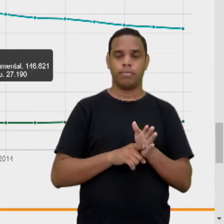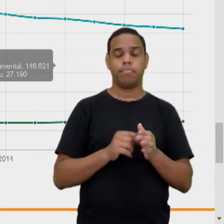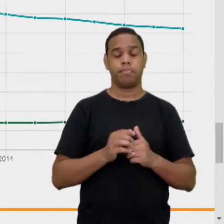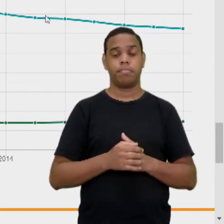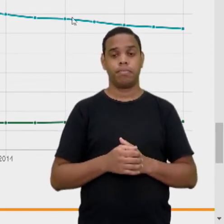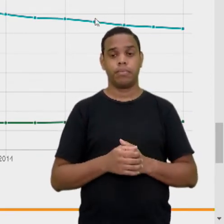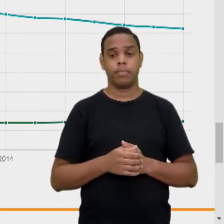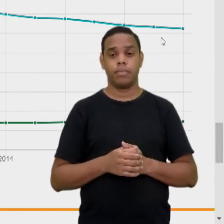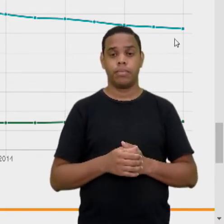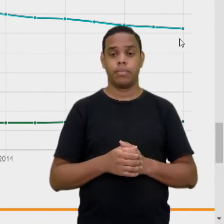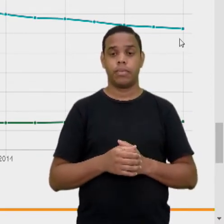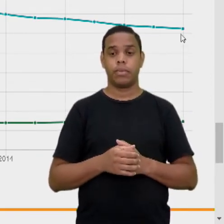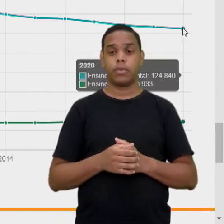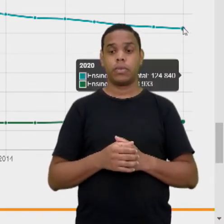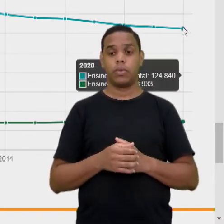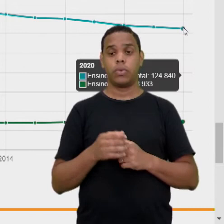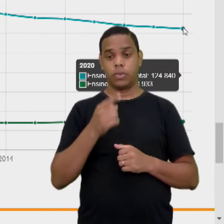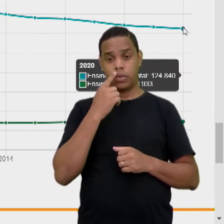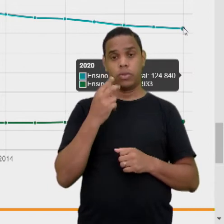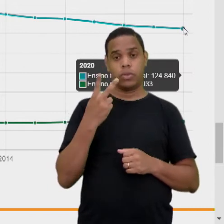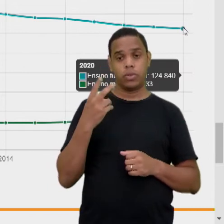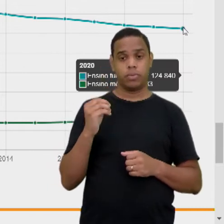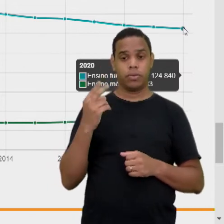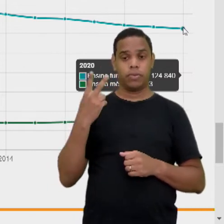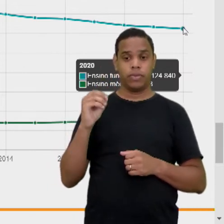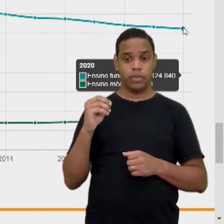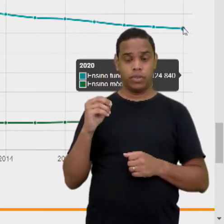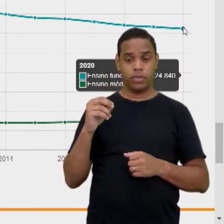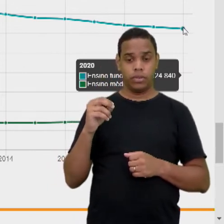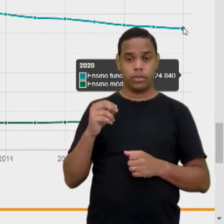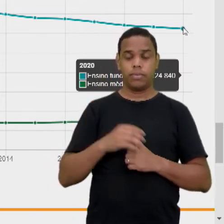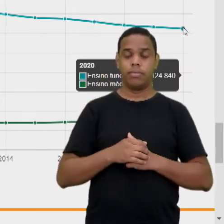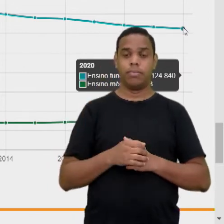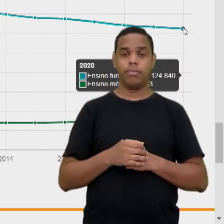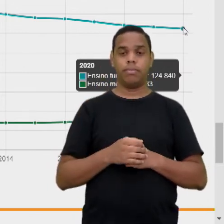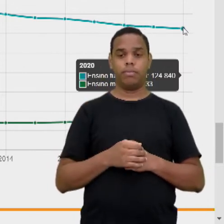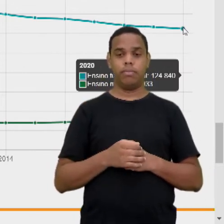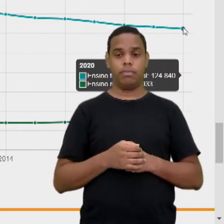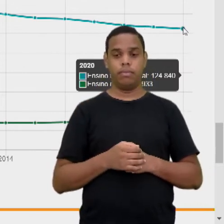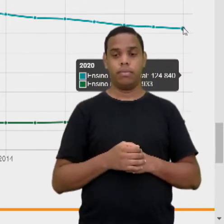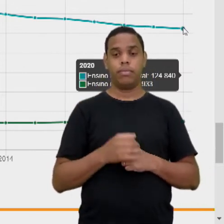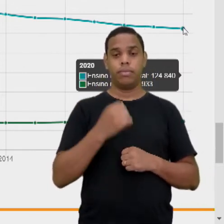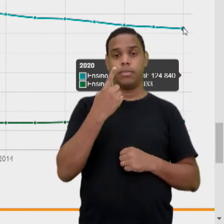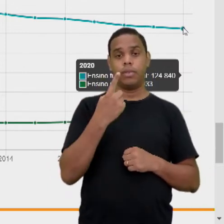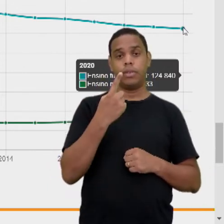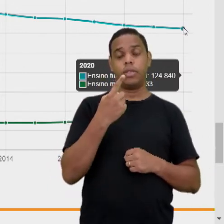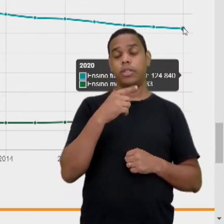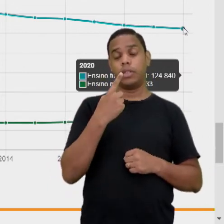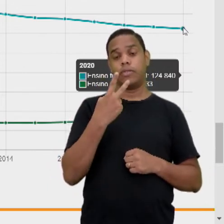aqui. Né? Vamos para o último lá, que é 2020. Então, né, nós temos lá